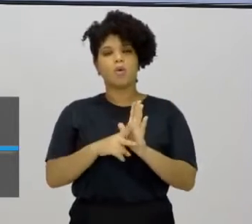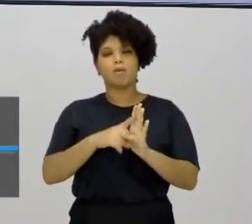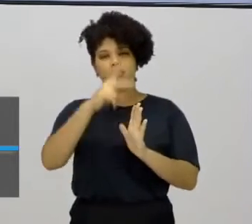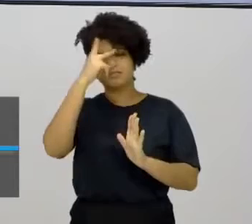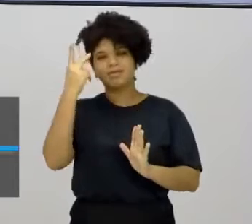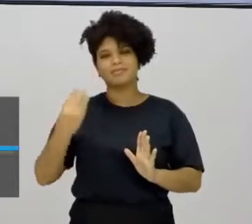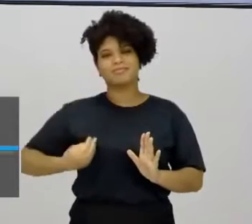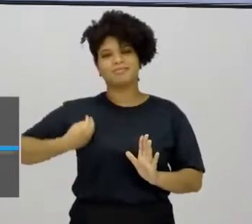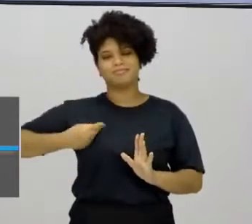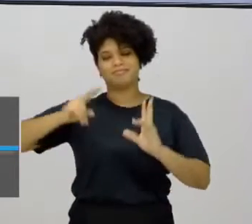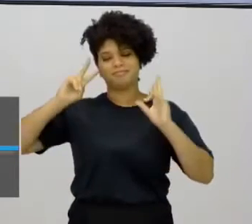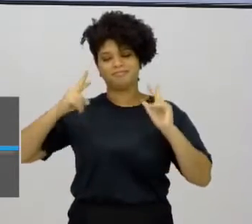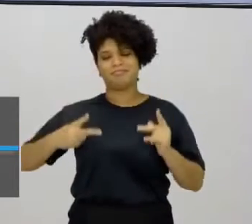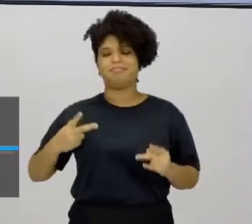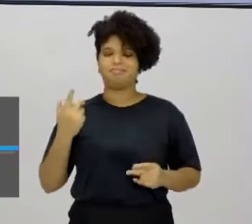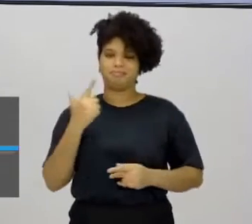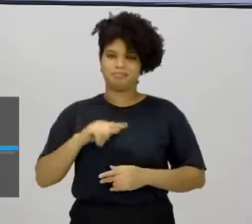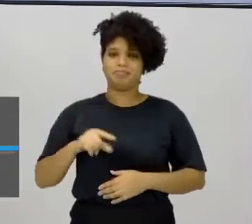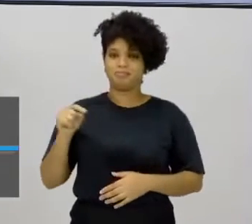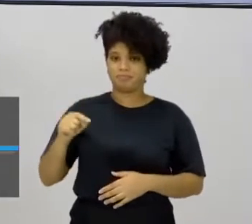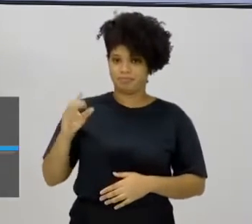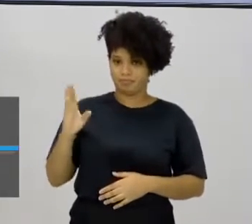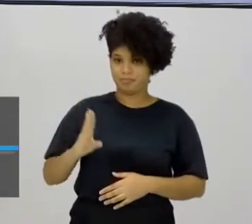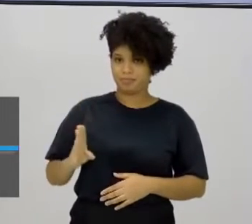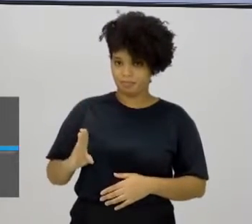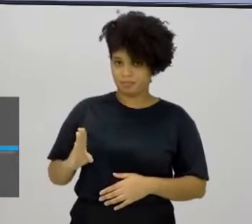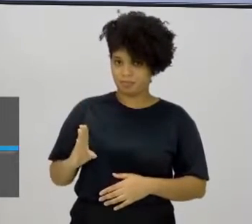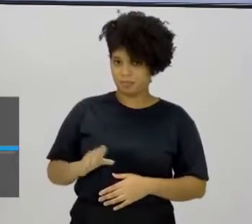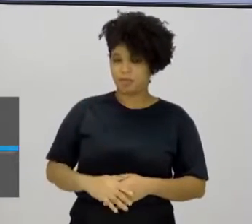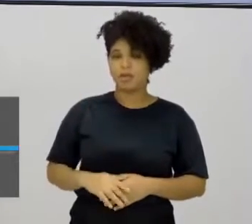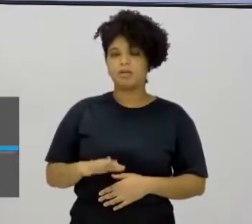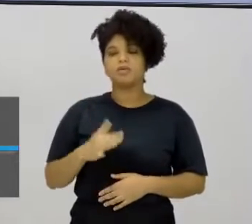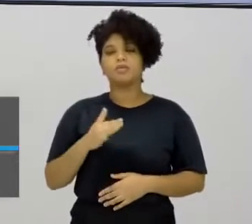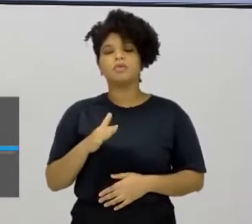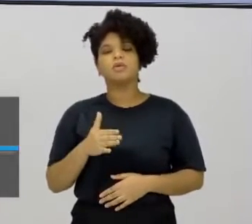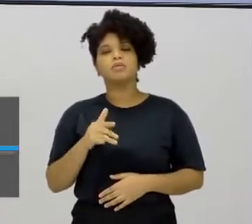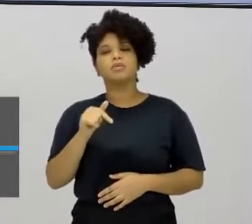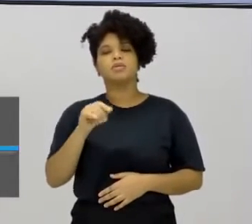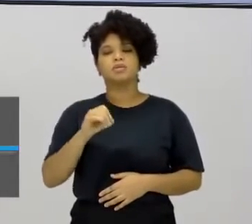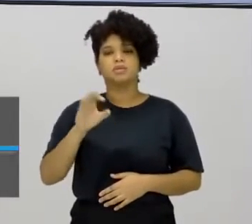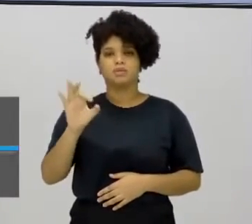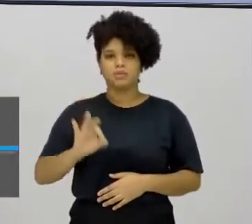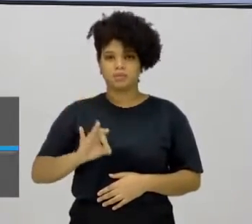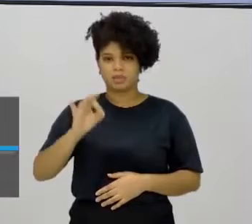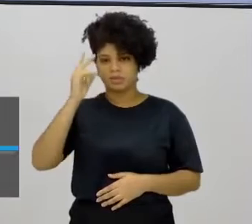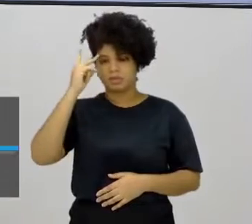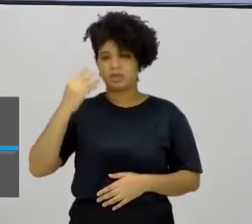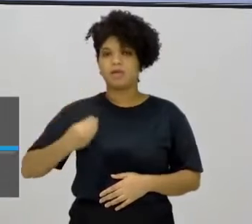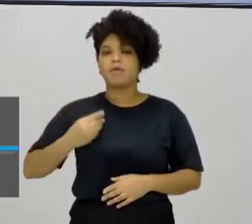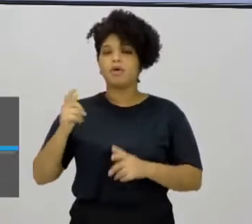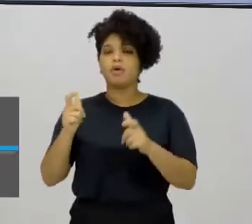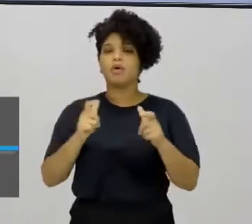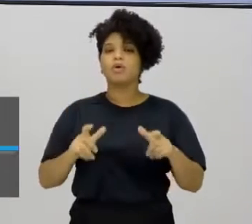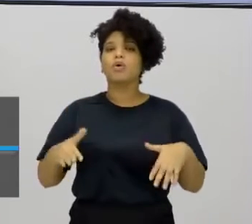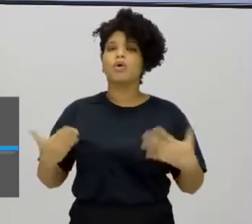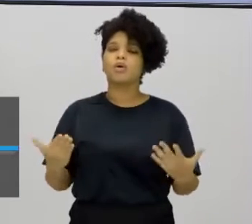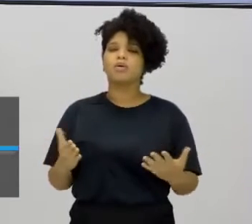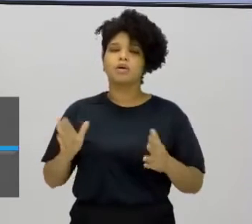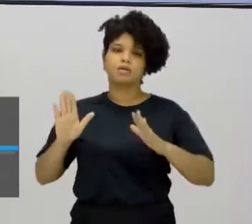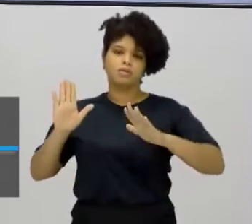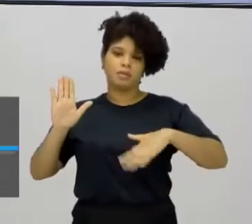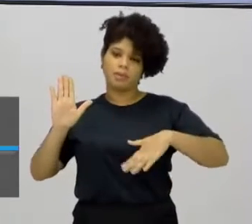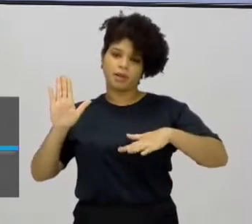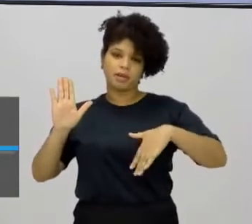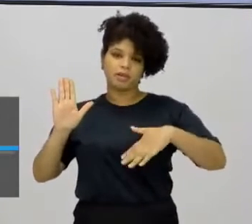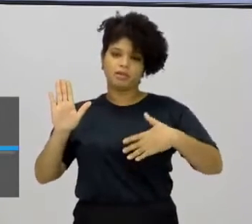para o ser humano. Aqui no Brasil, né, quase 70% da população brasileira vive, né, nas